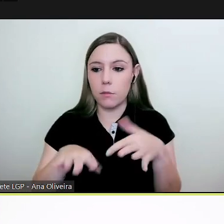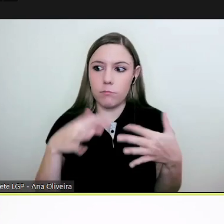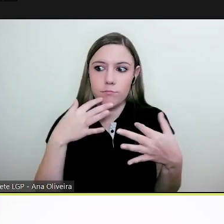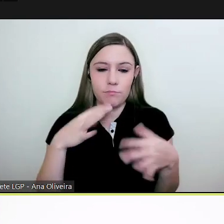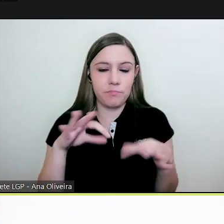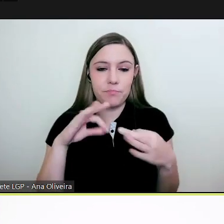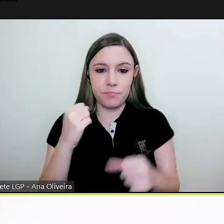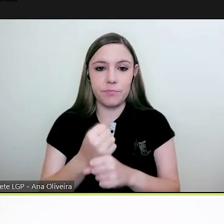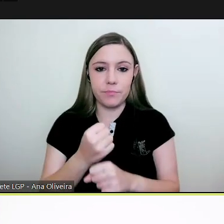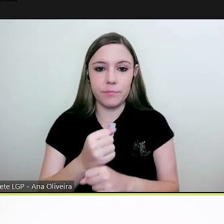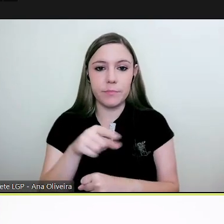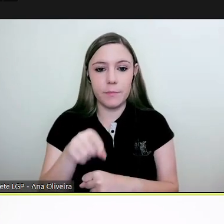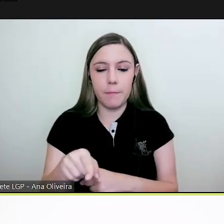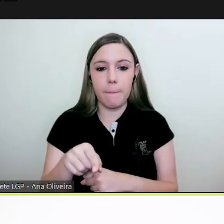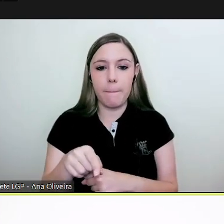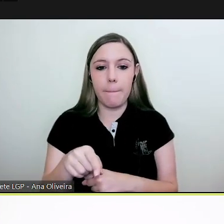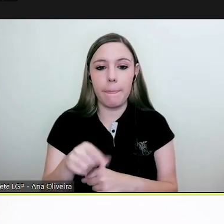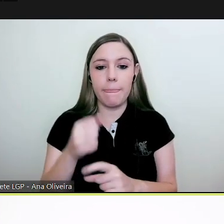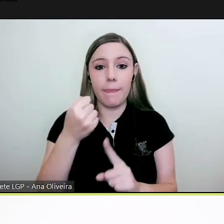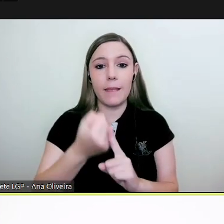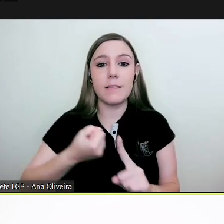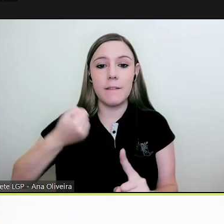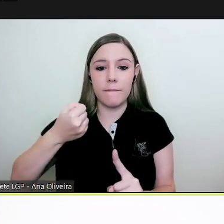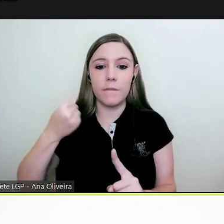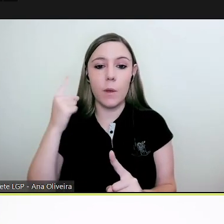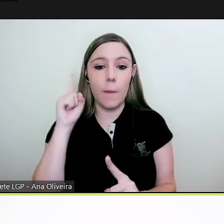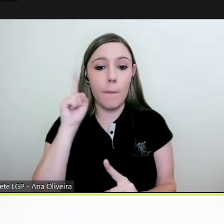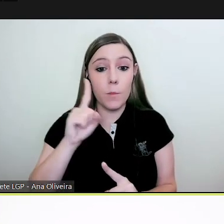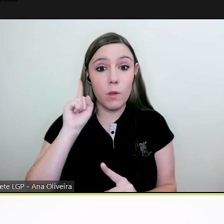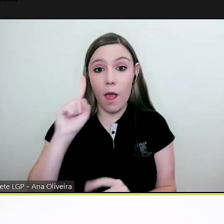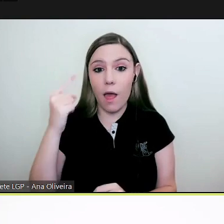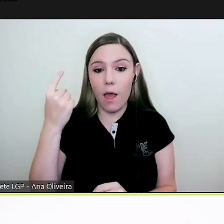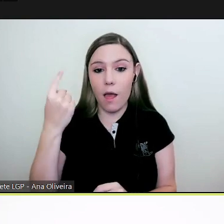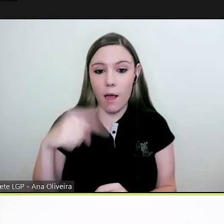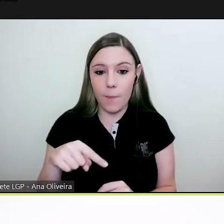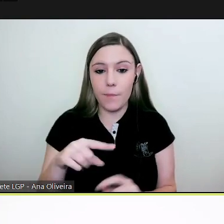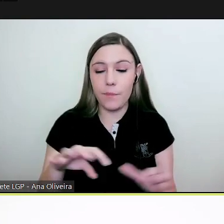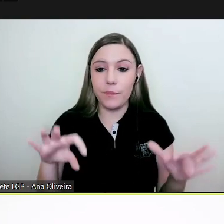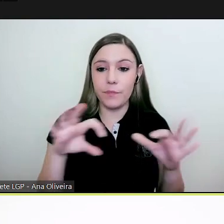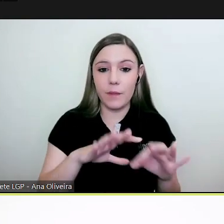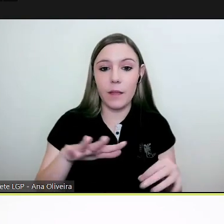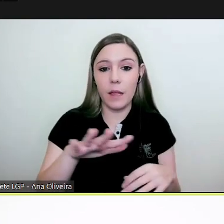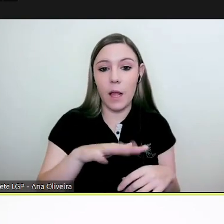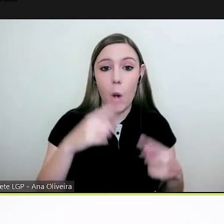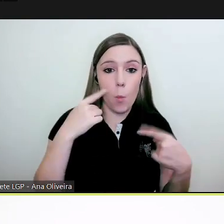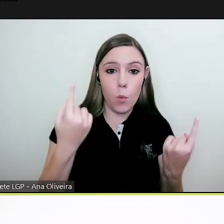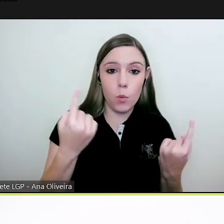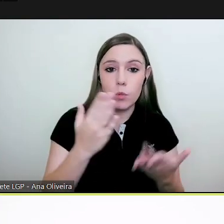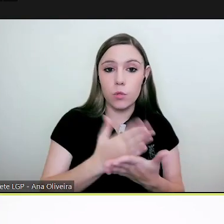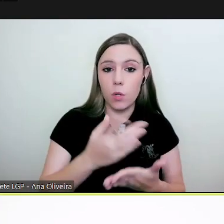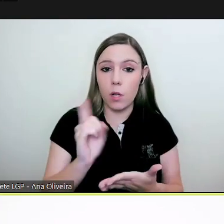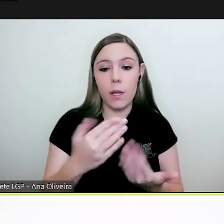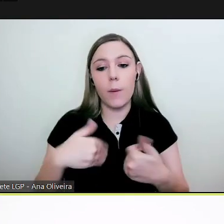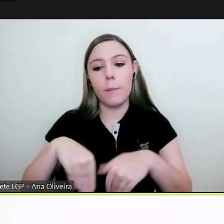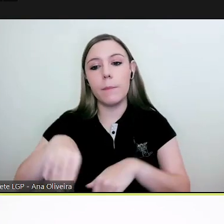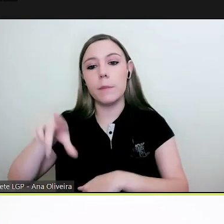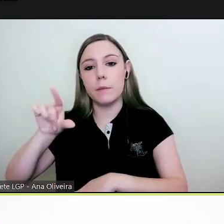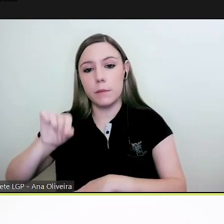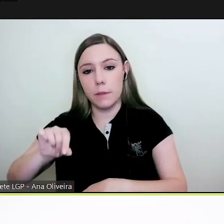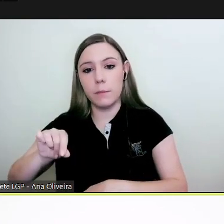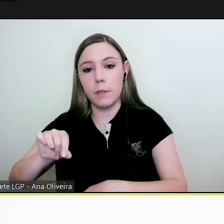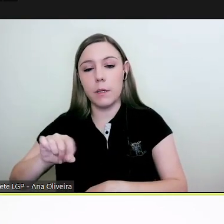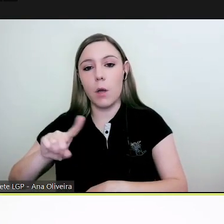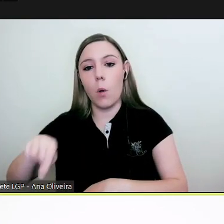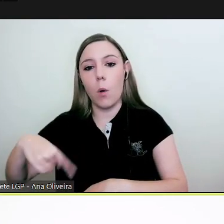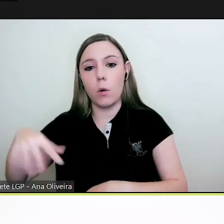da atividade é um dos desafios significativos que se coloca, não só à administração pública, mas obviamente, como foi apresentado, também